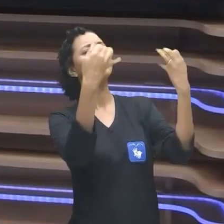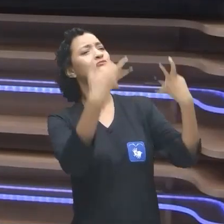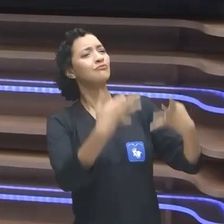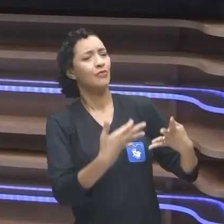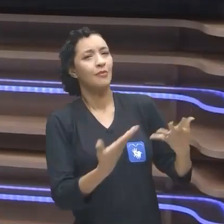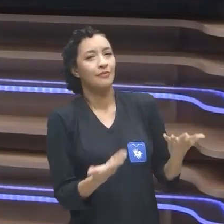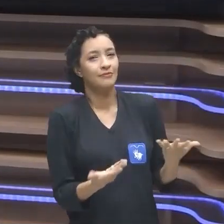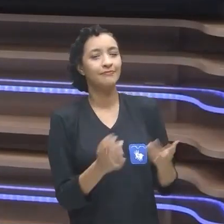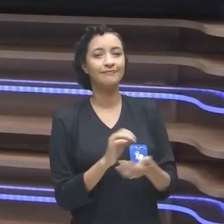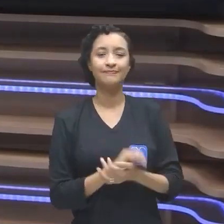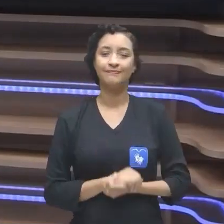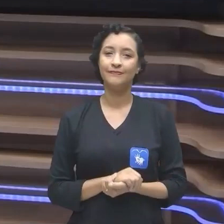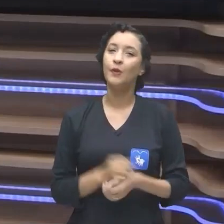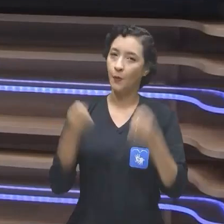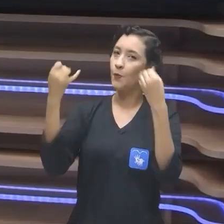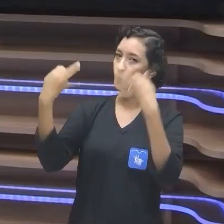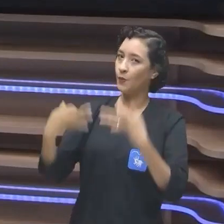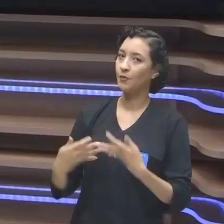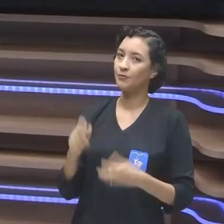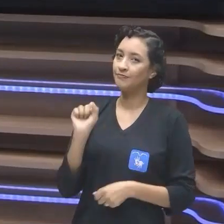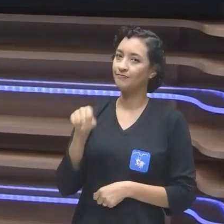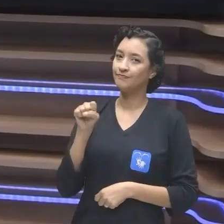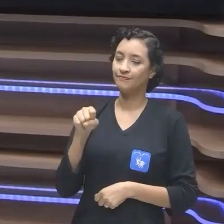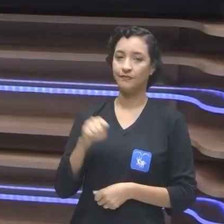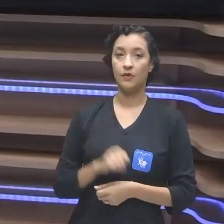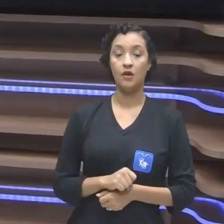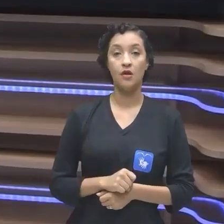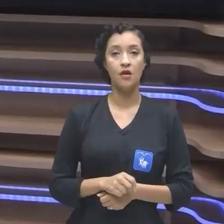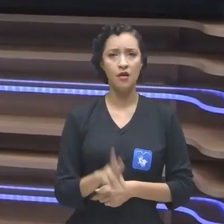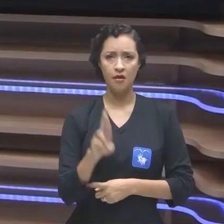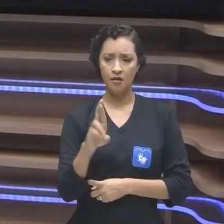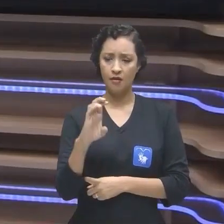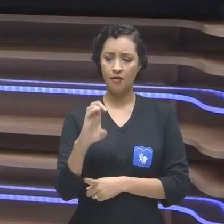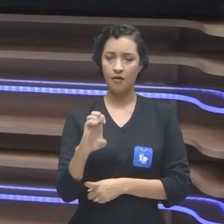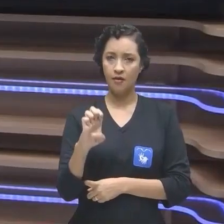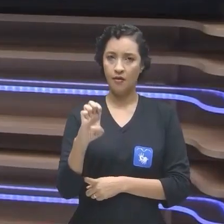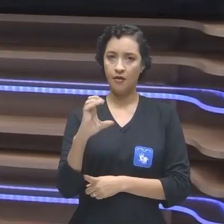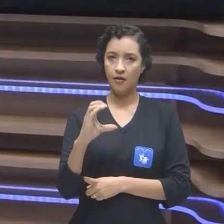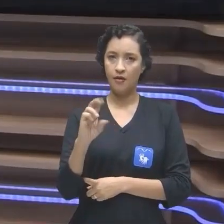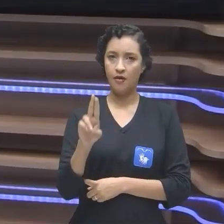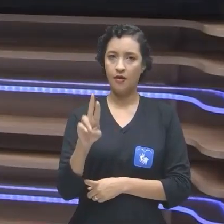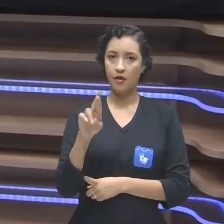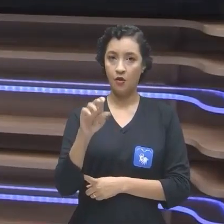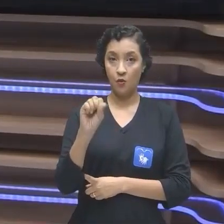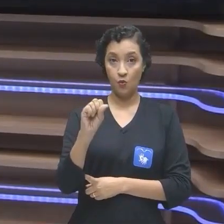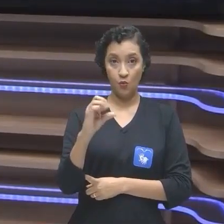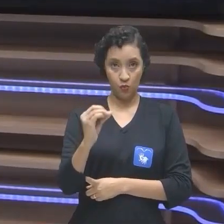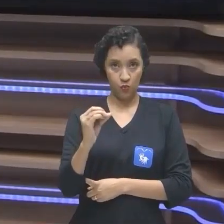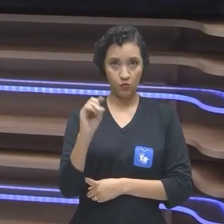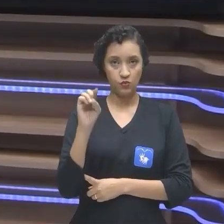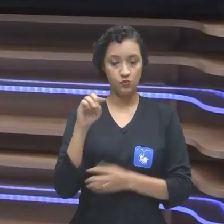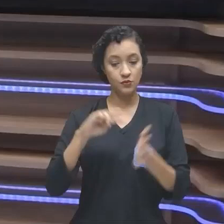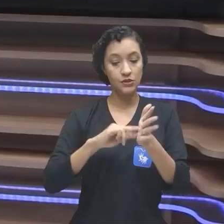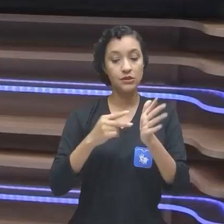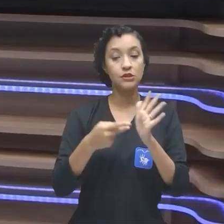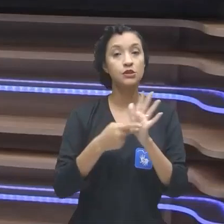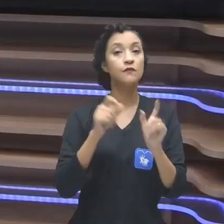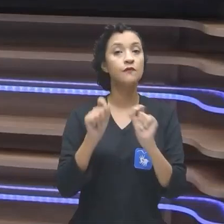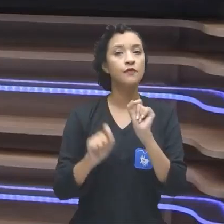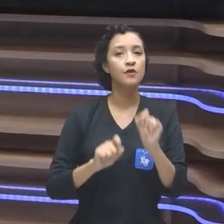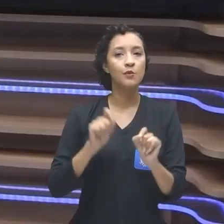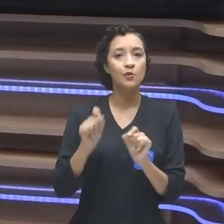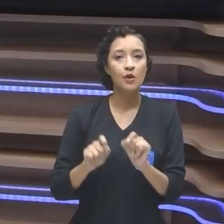aí. Eu te explico. Recurso, como nós acabamos de ler, ele gera outras